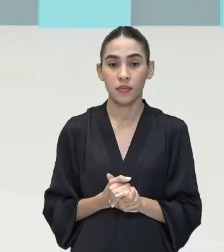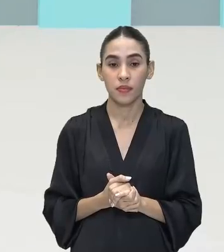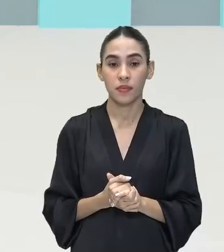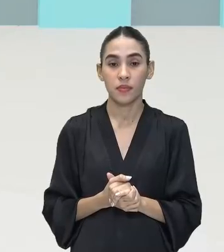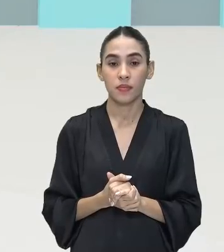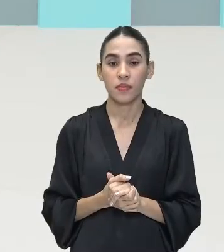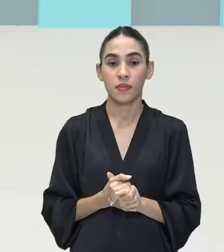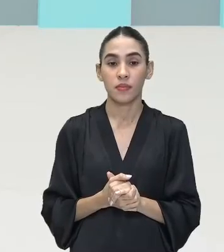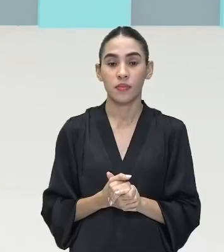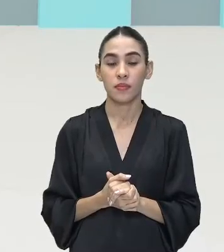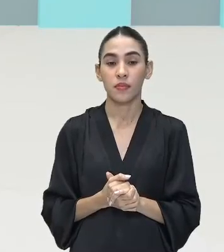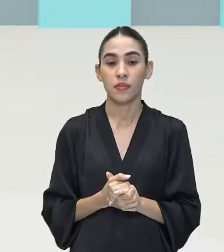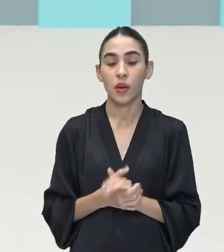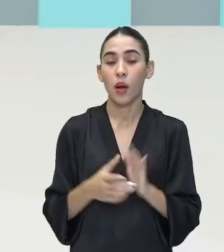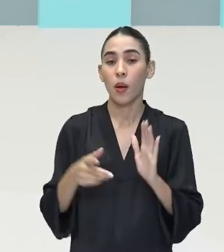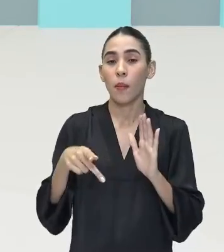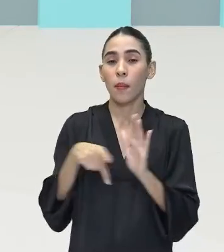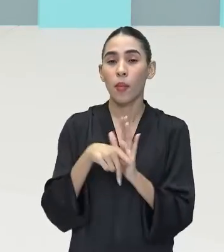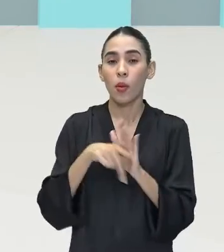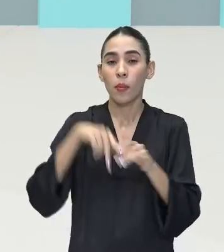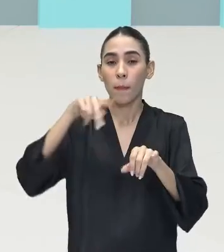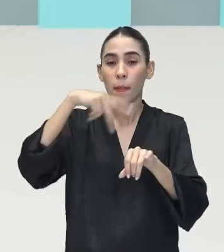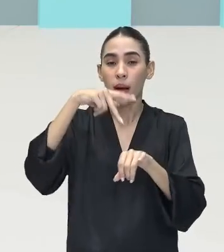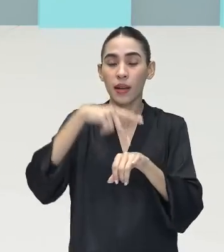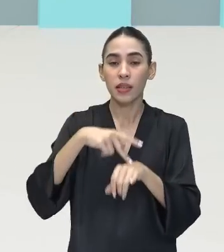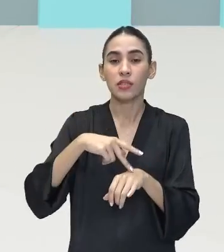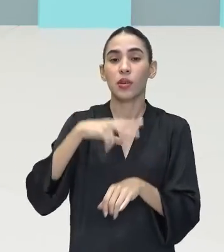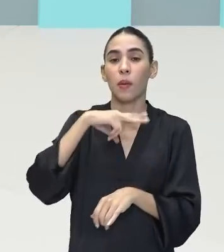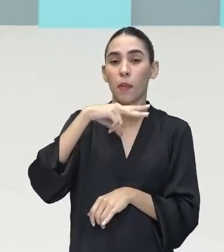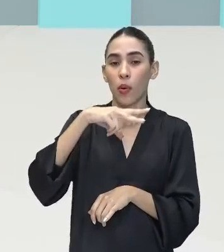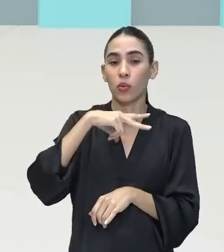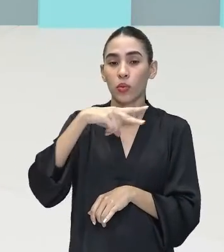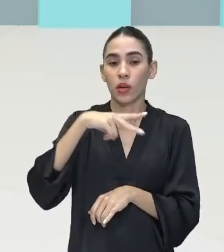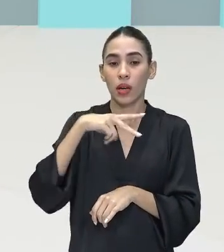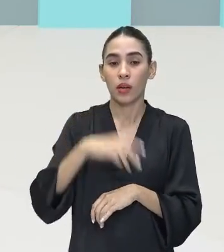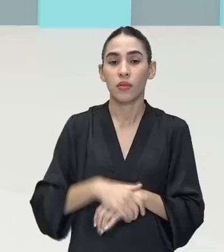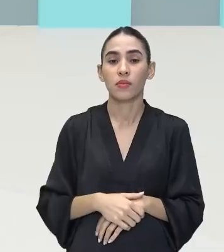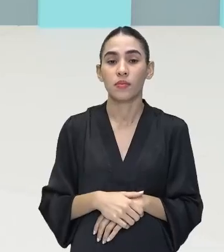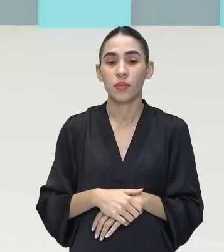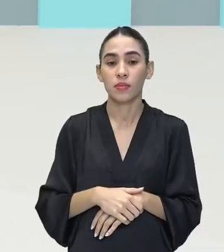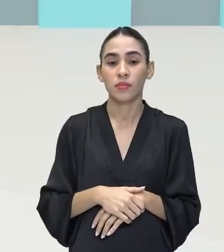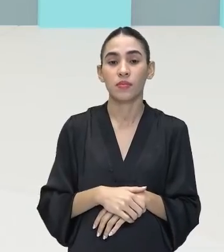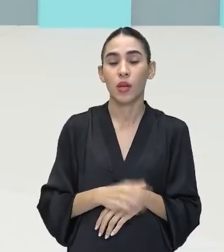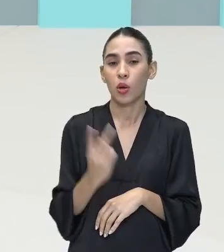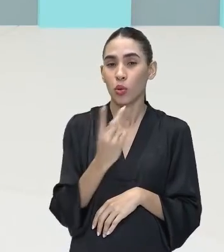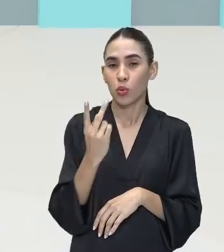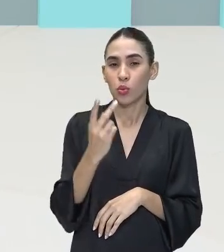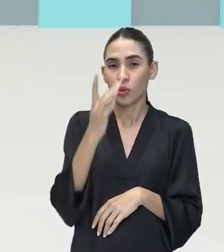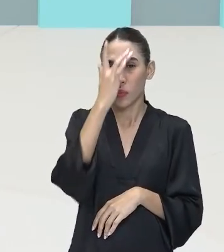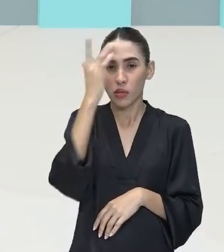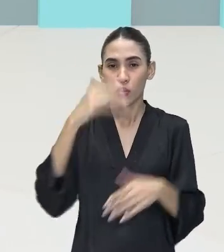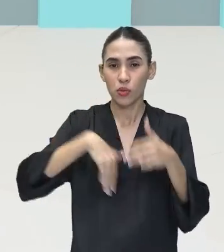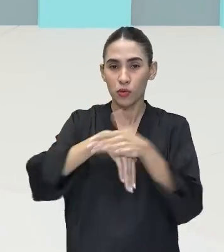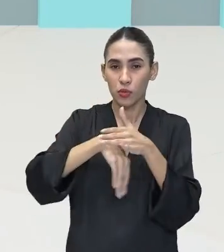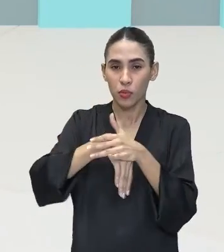a bandeira de Portugal e da Argentina com Cristiano Ronaldo e Lionel